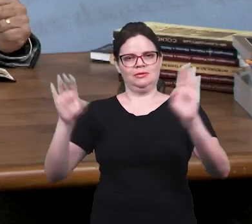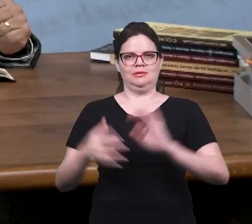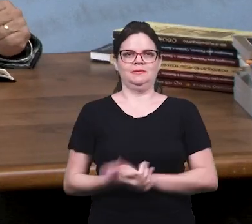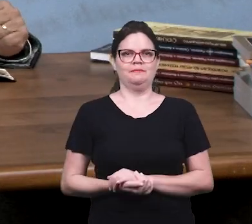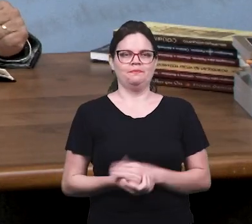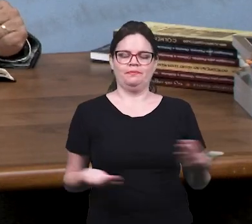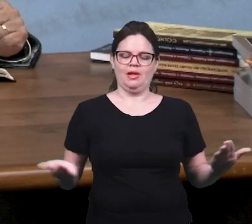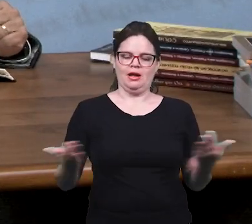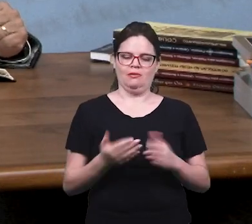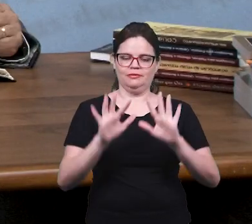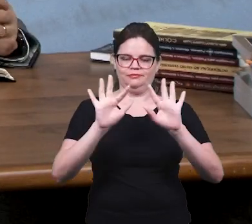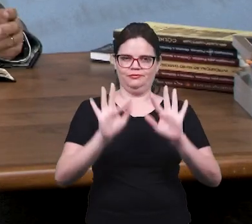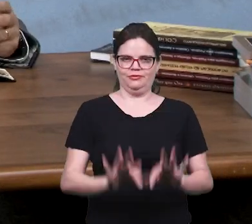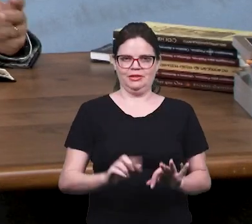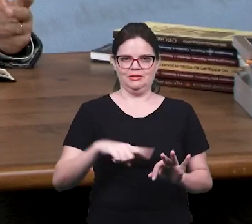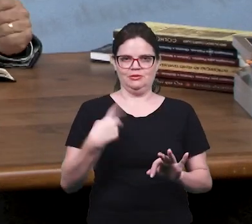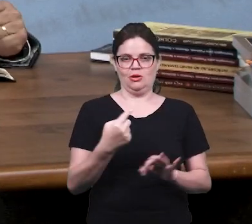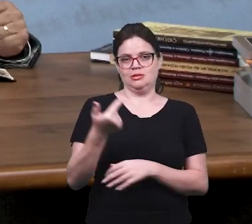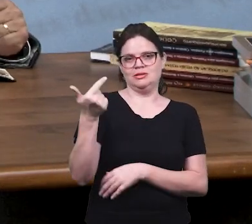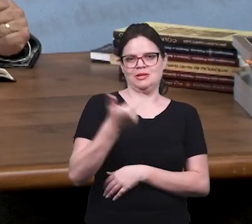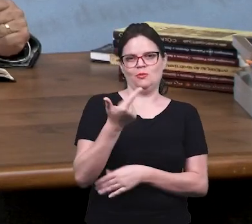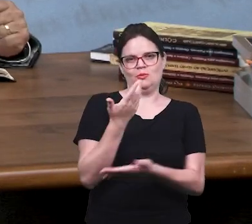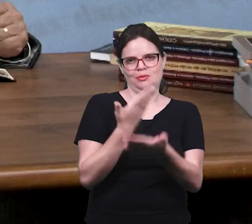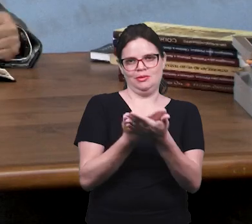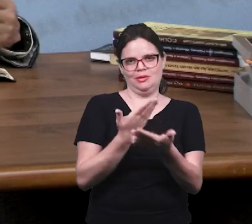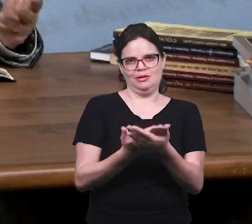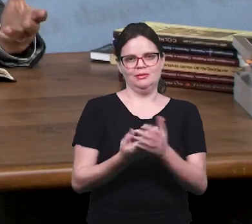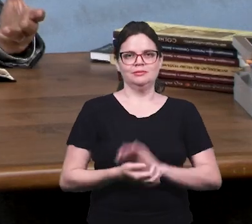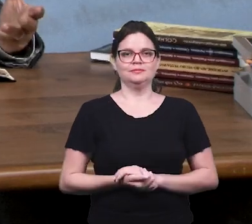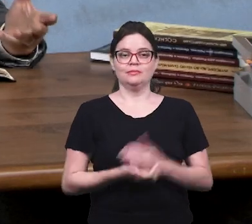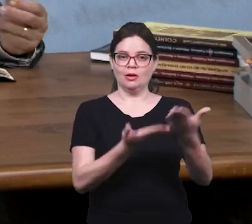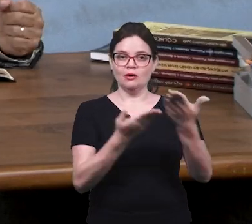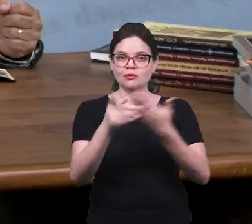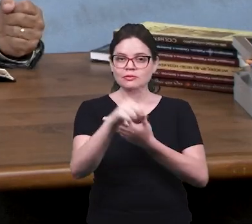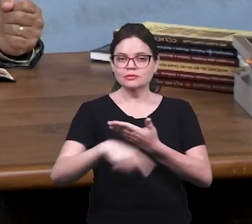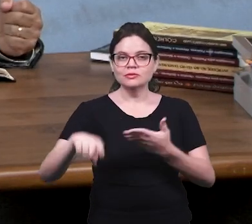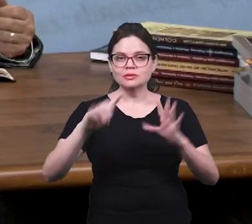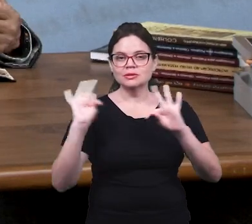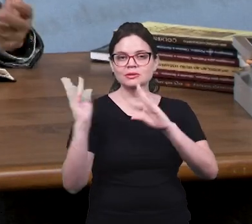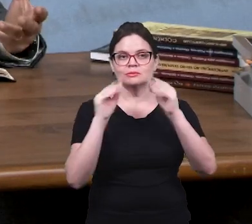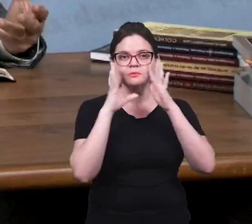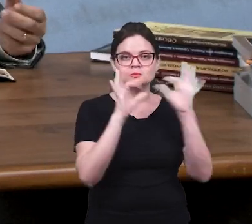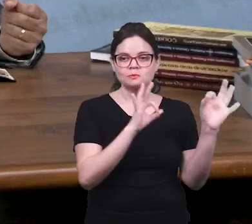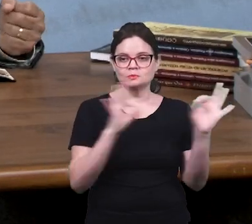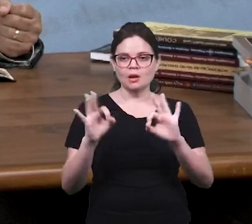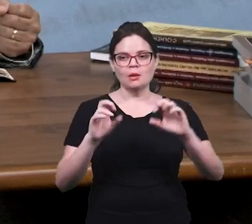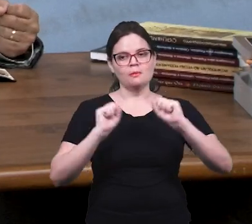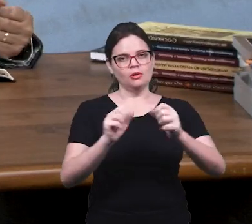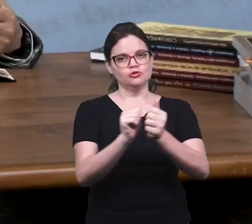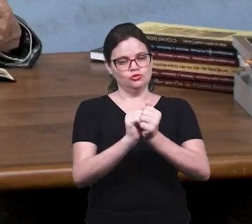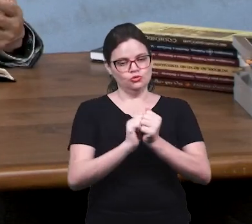Aqui encerramos a nossa segunda aula e convidamos a todos para que sigam